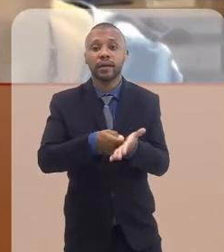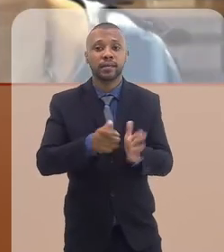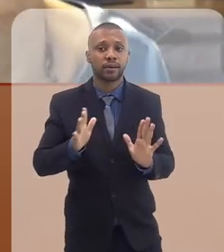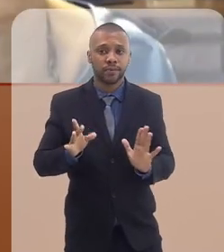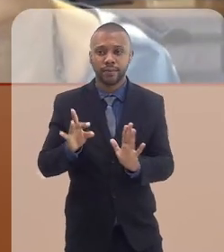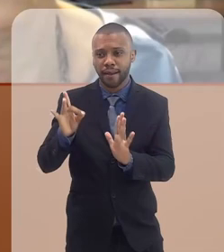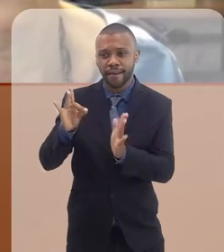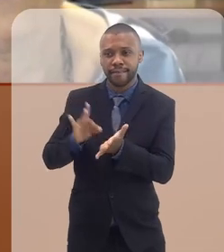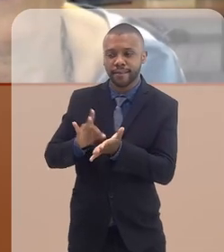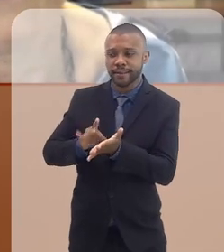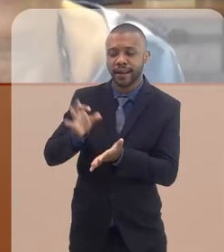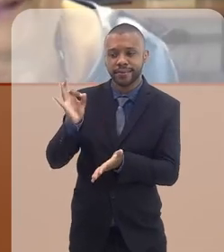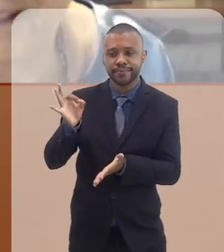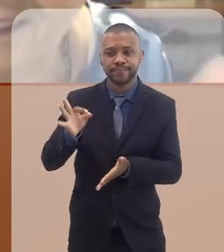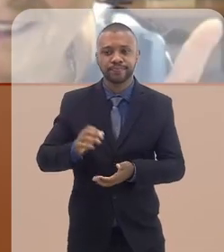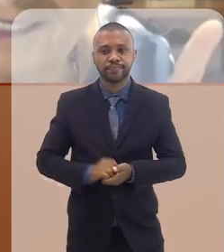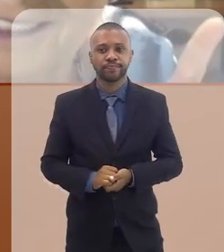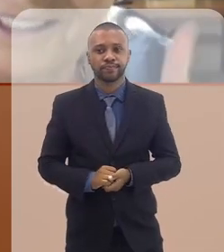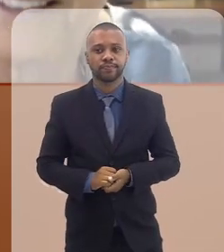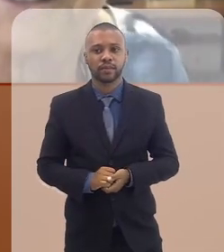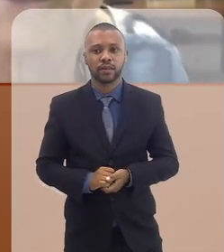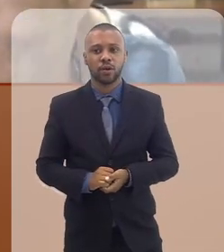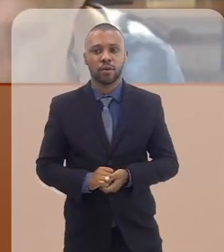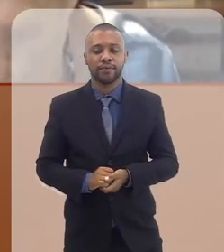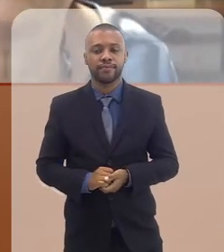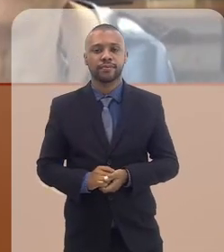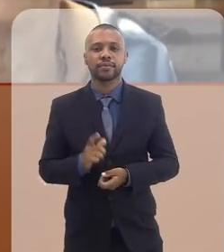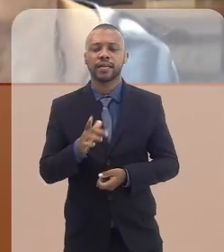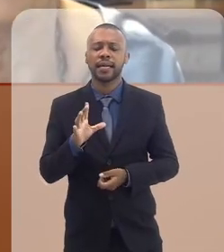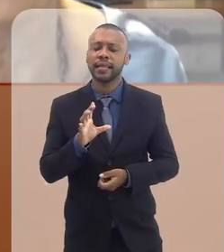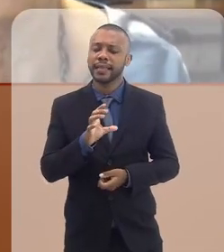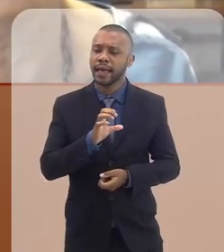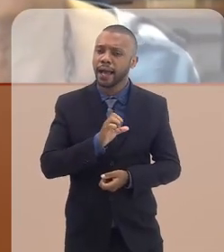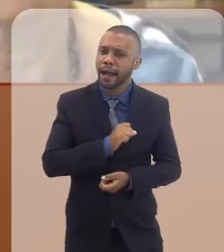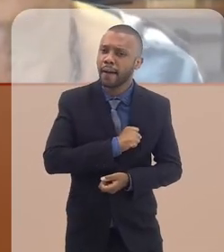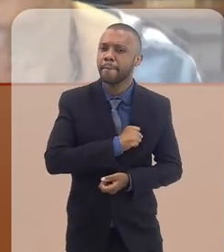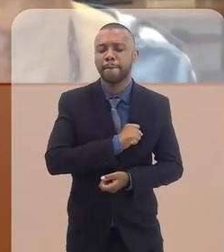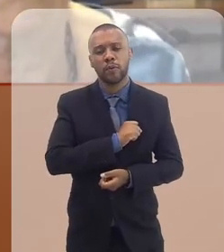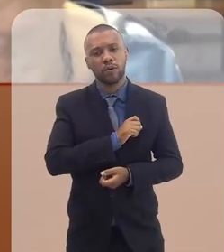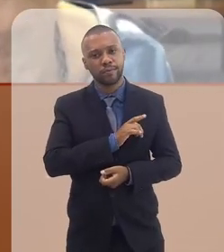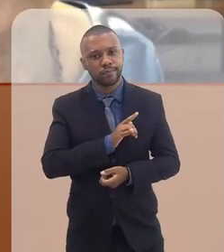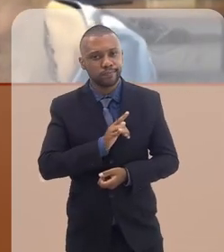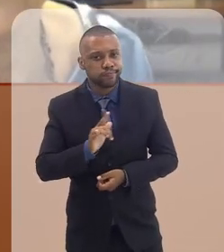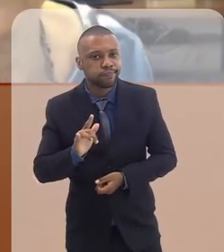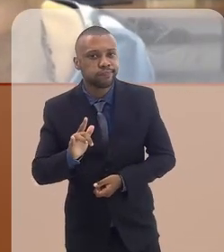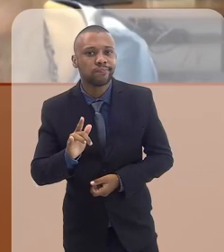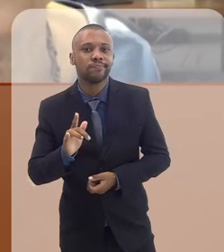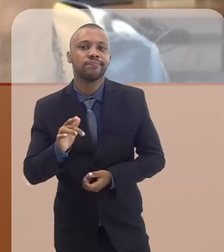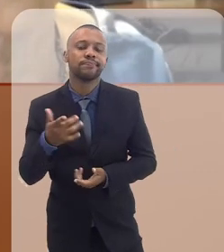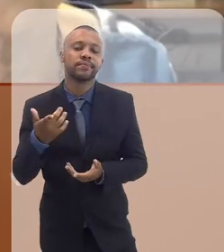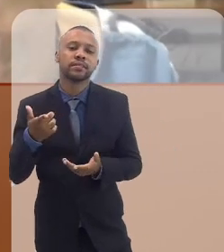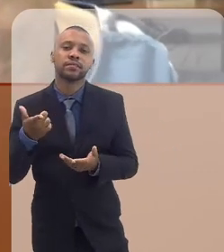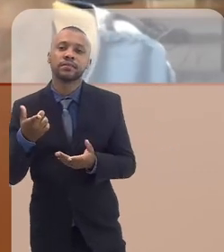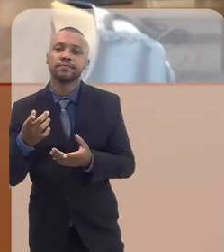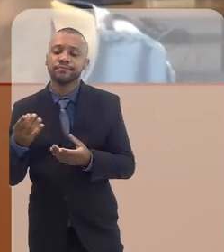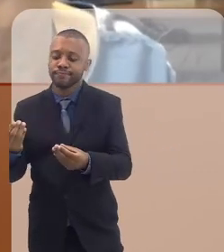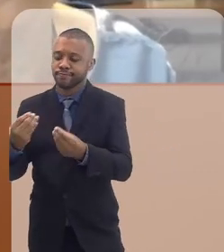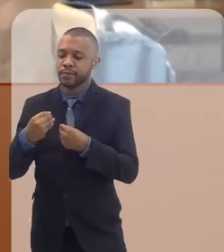obrigação. É Porque verdade. ninguém. E esse amor, né, então